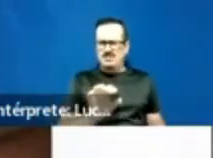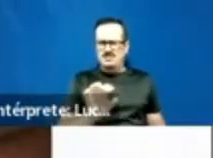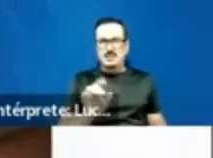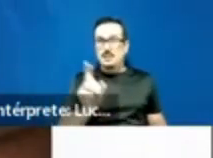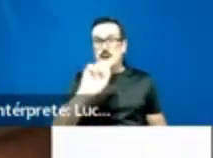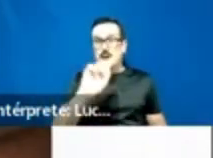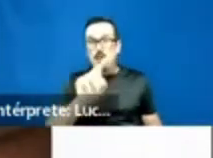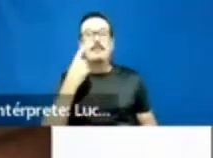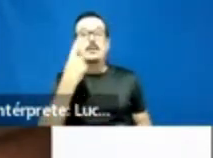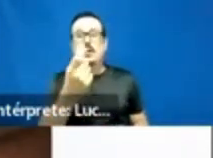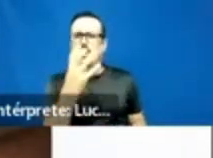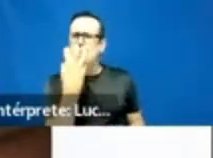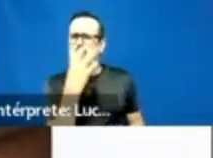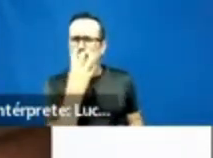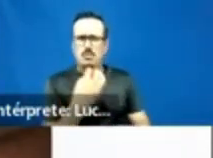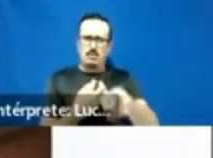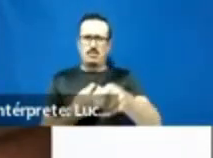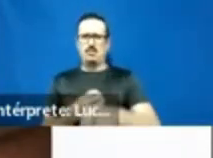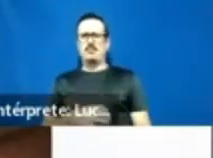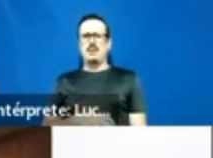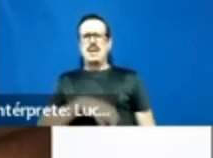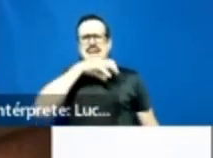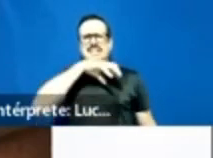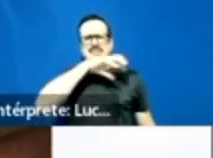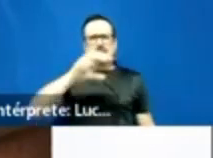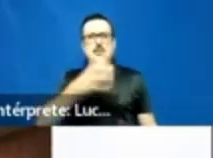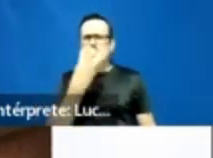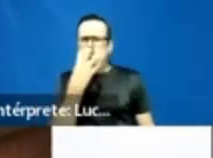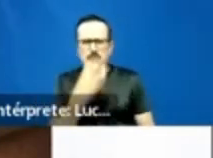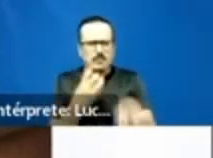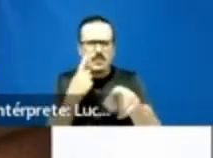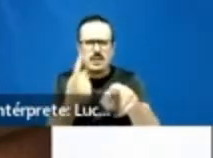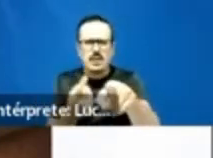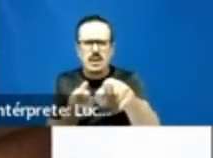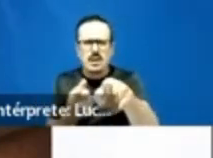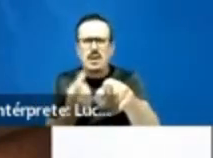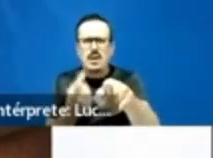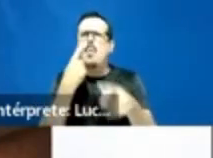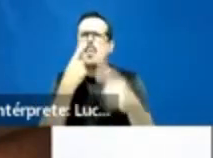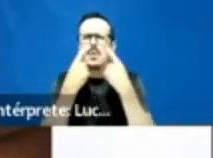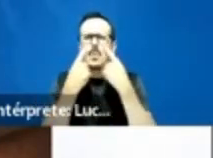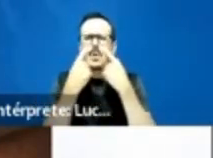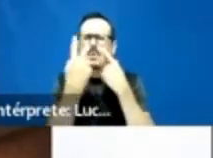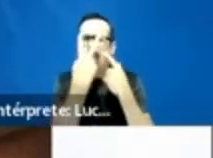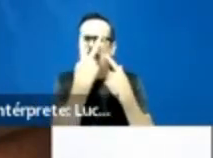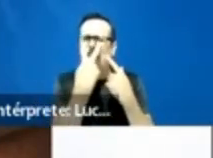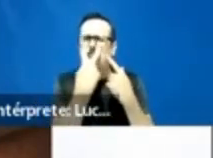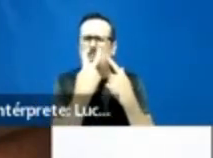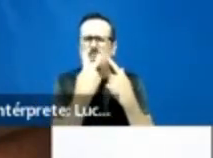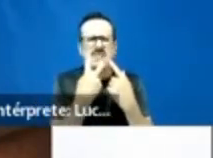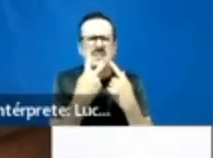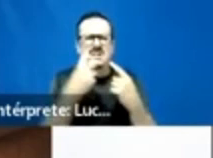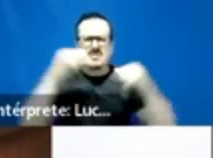cachorro, inclusive o nome dele é Peter, e você enxerga que a visão dele está totalmente comprometida nas fotos